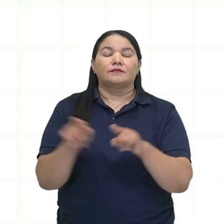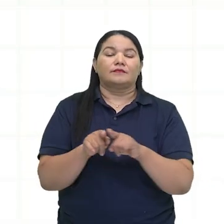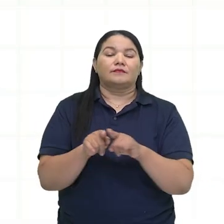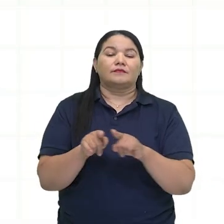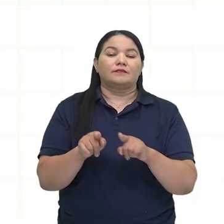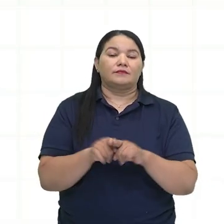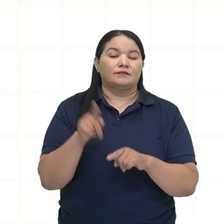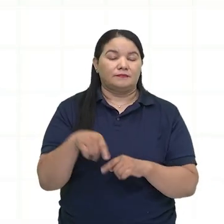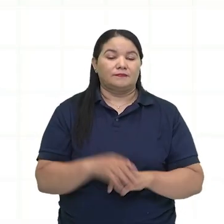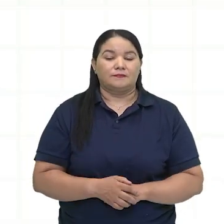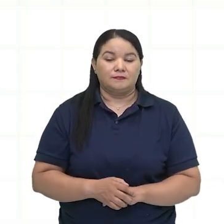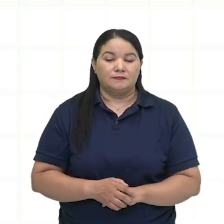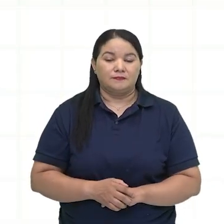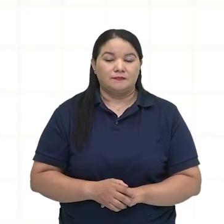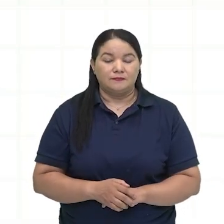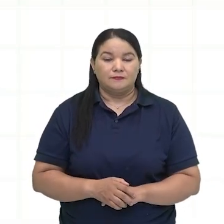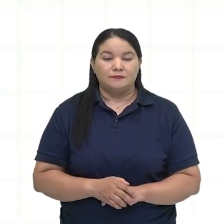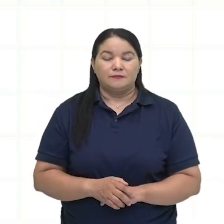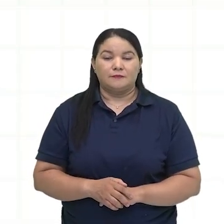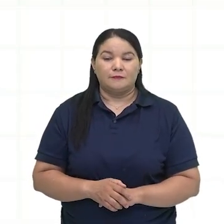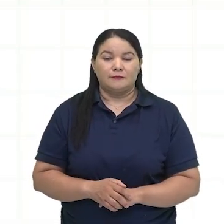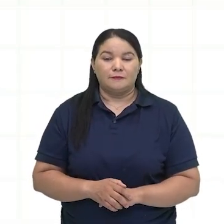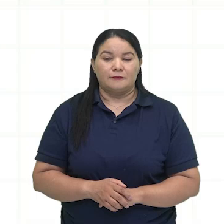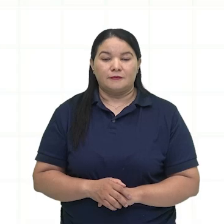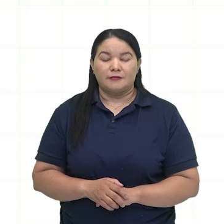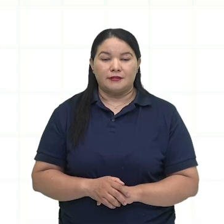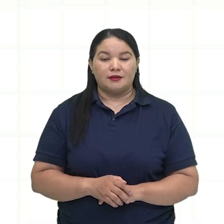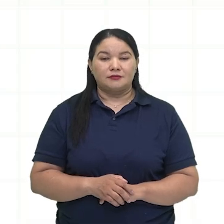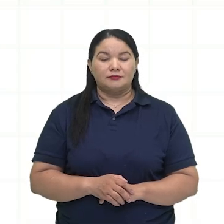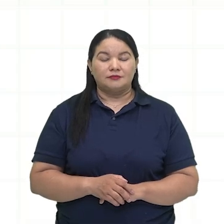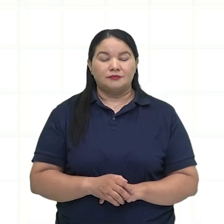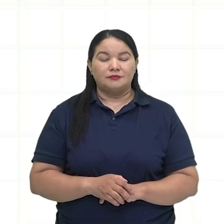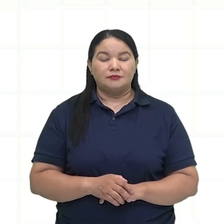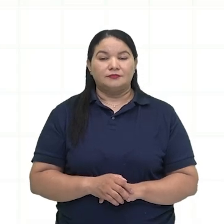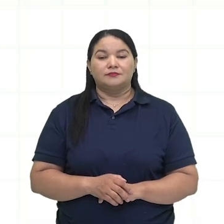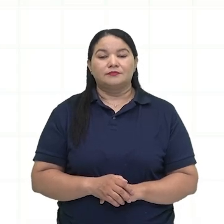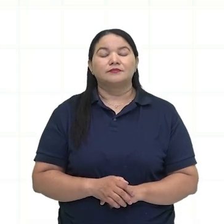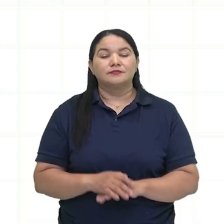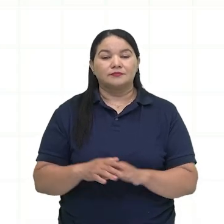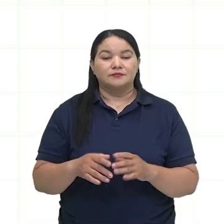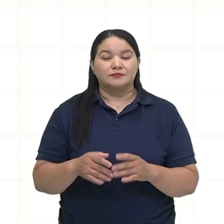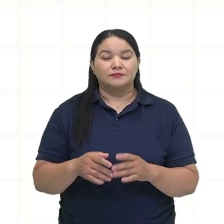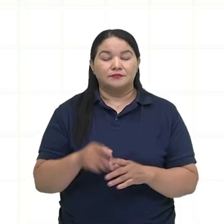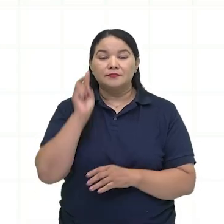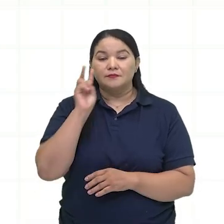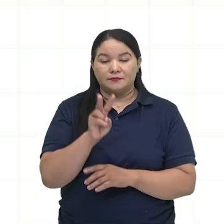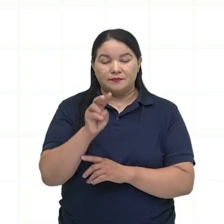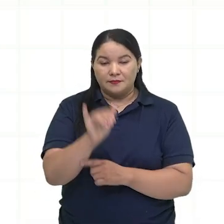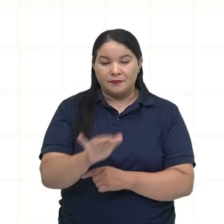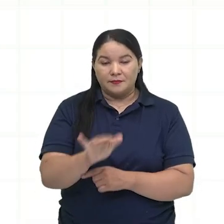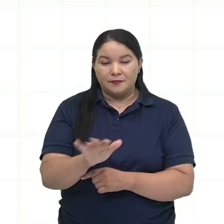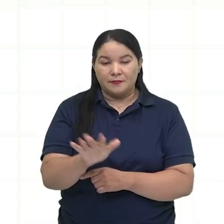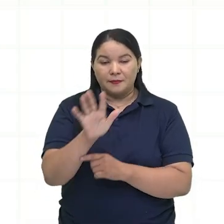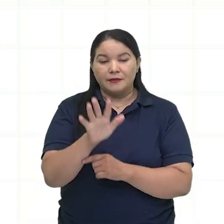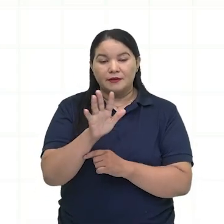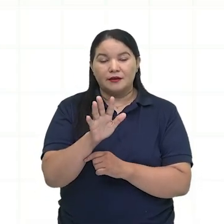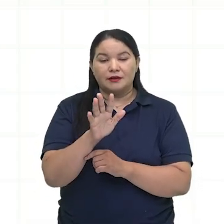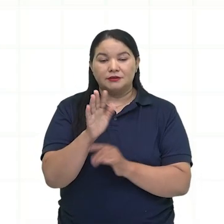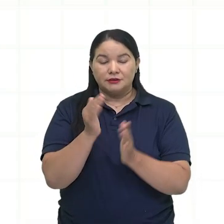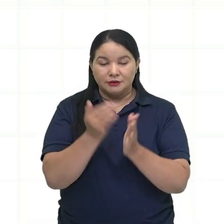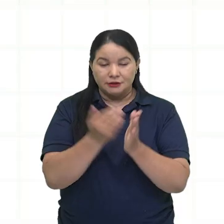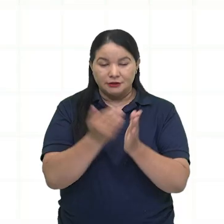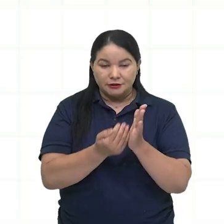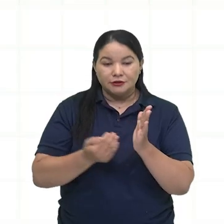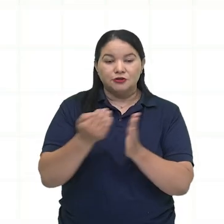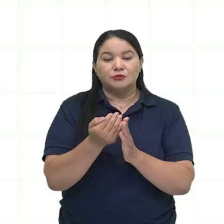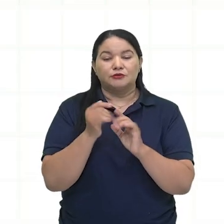ação do intemperismo, certo? Então, observe aqui na nossa imagem, né, mais ampliada,